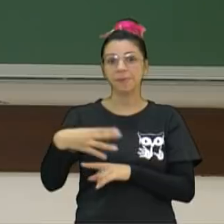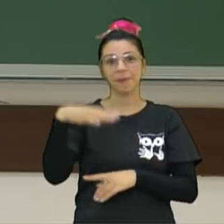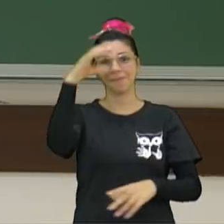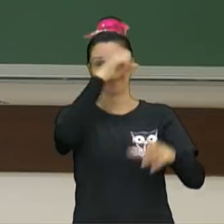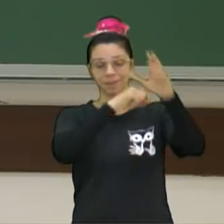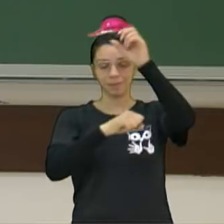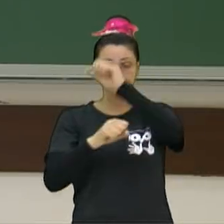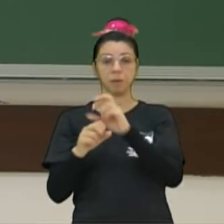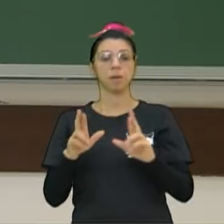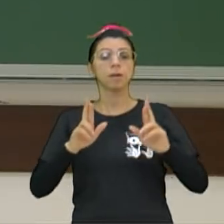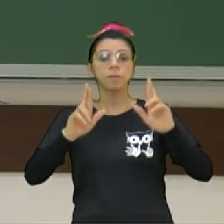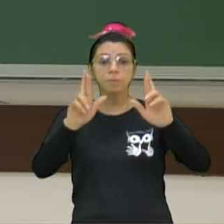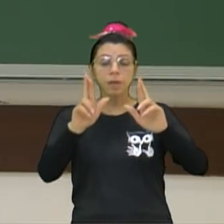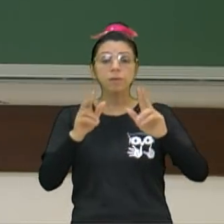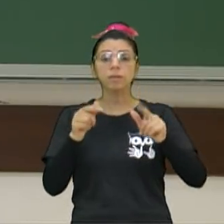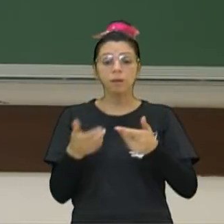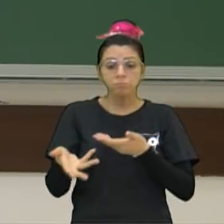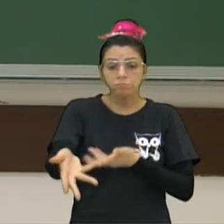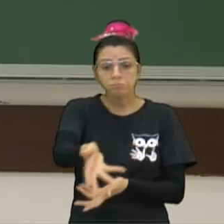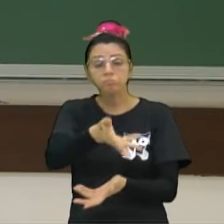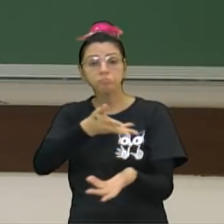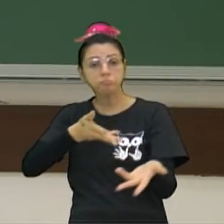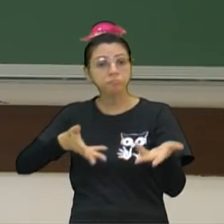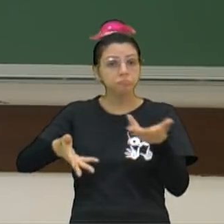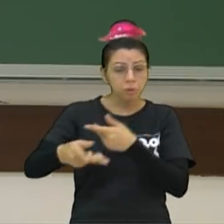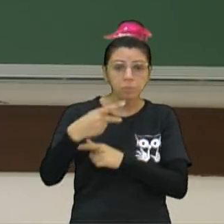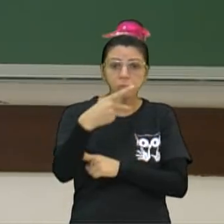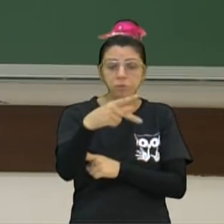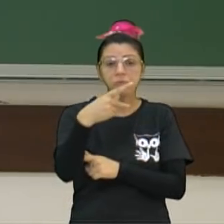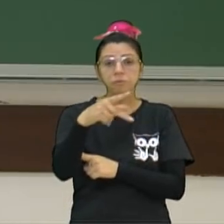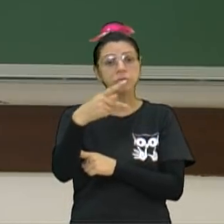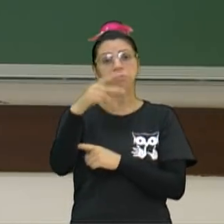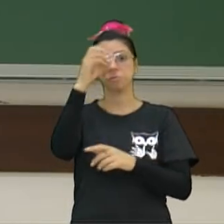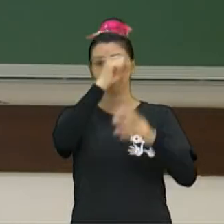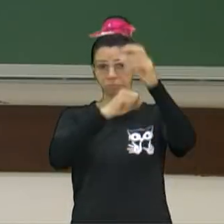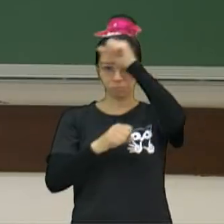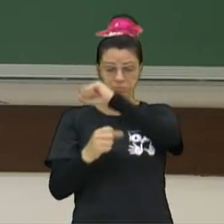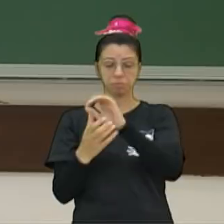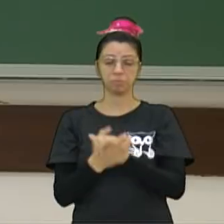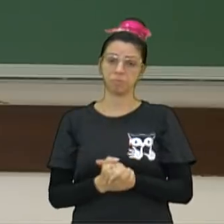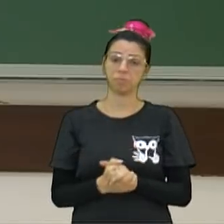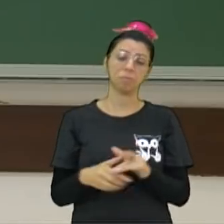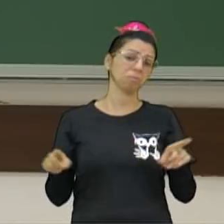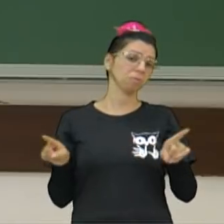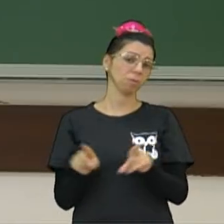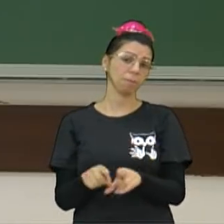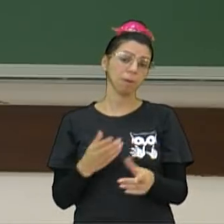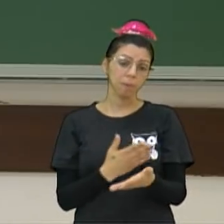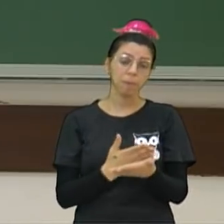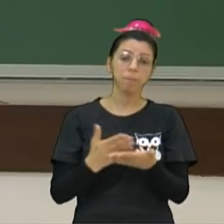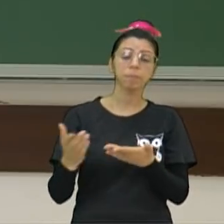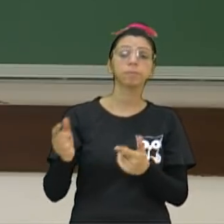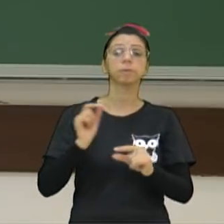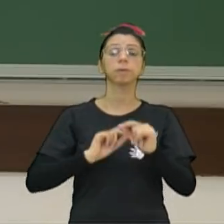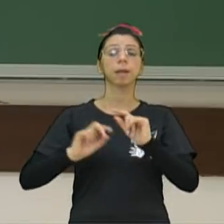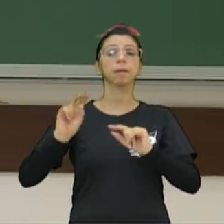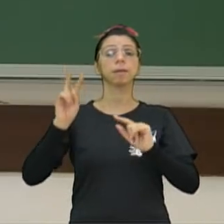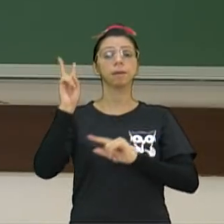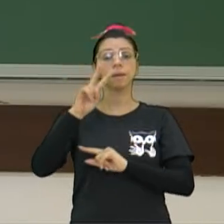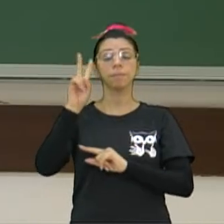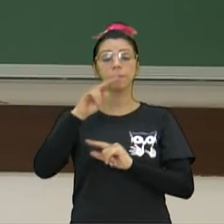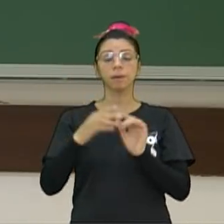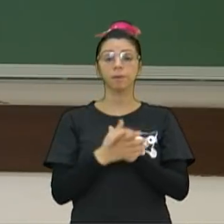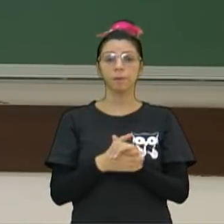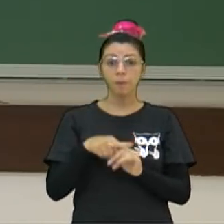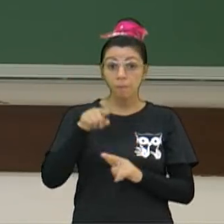Espero contribuir um pouco mais com o aprendizado de vocês. Sempre a gente começa a aula, né, fazendo aquele lembrete de que